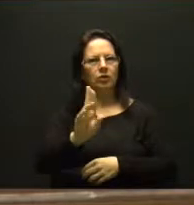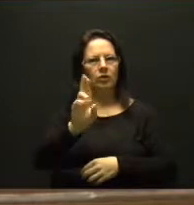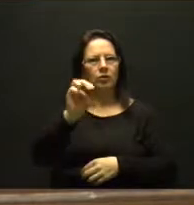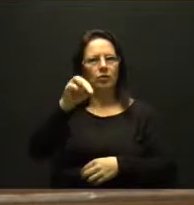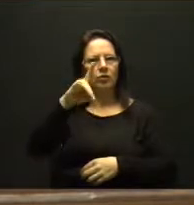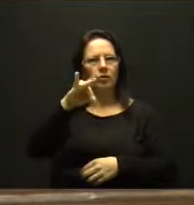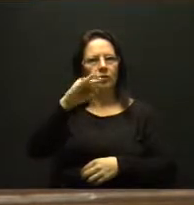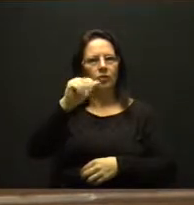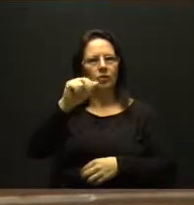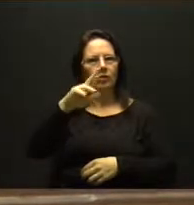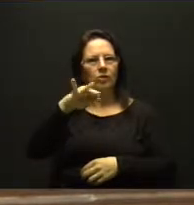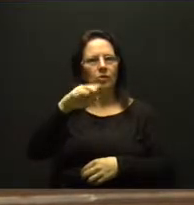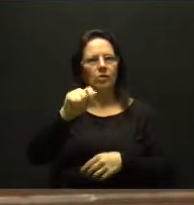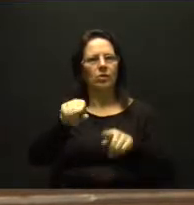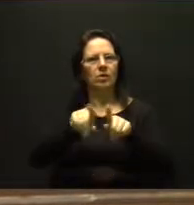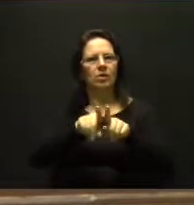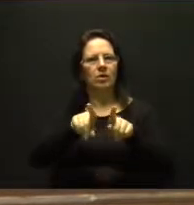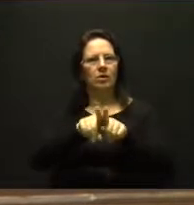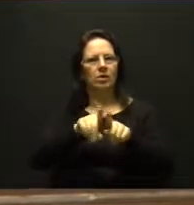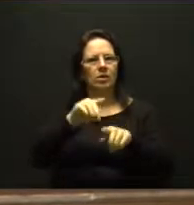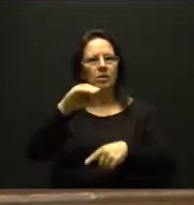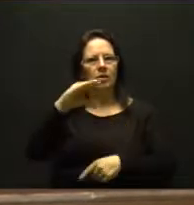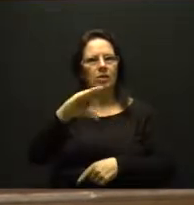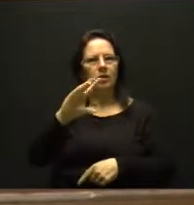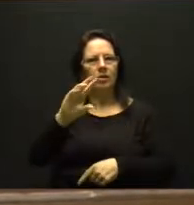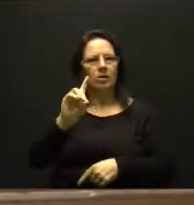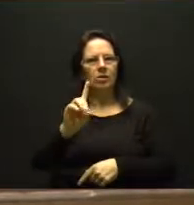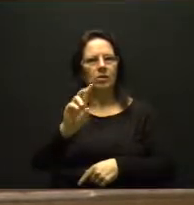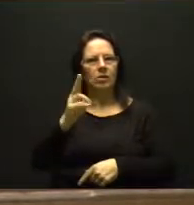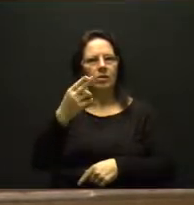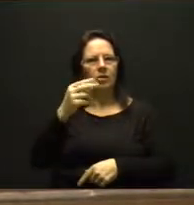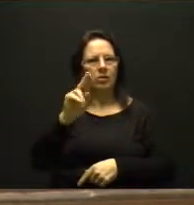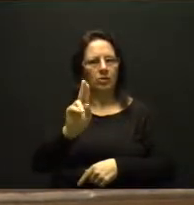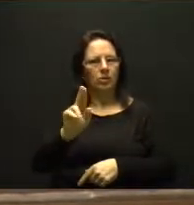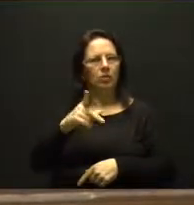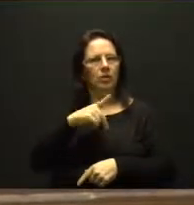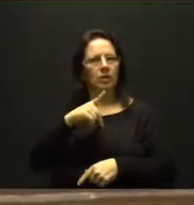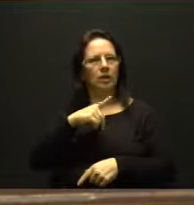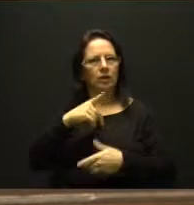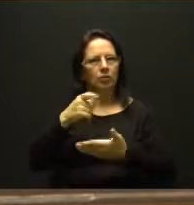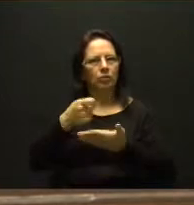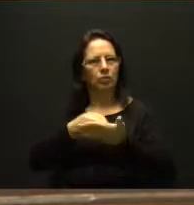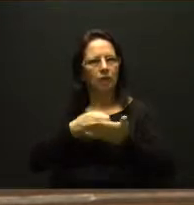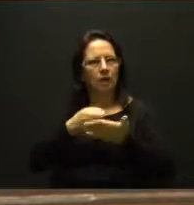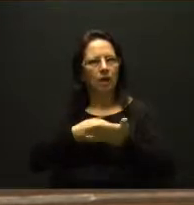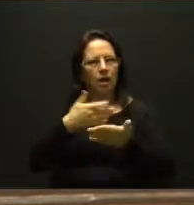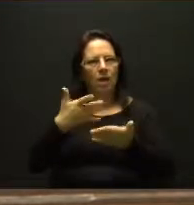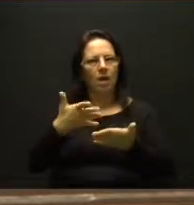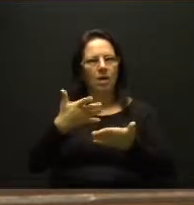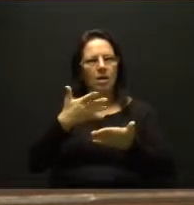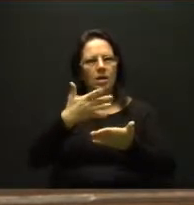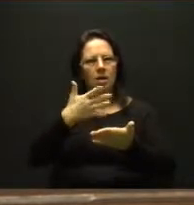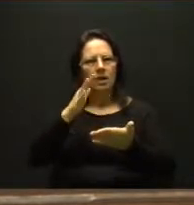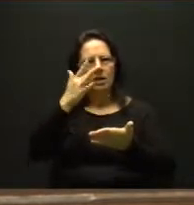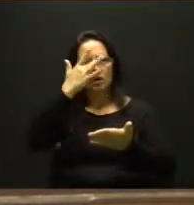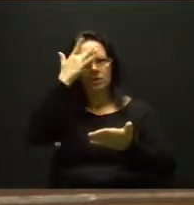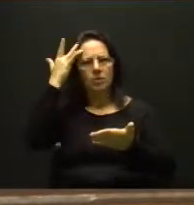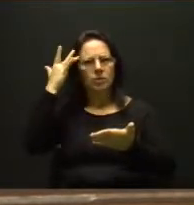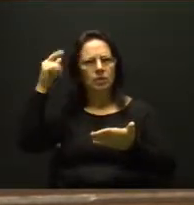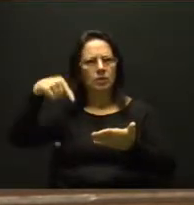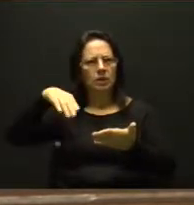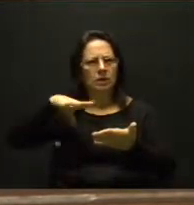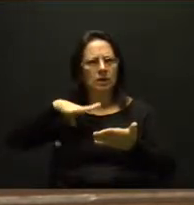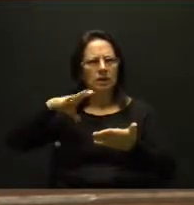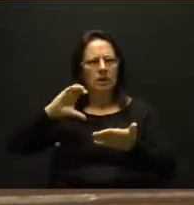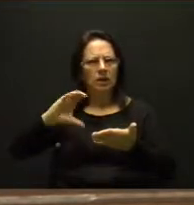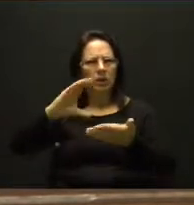infelizmente saber sabedoras esse problema tem explorado os municípios da cidade com contratos que realmente não